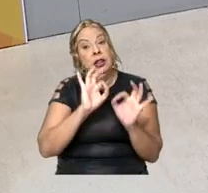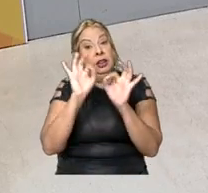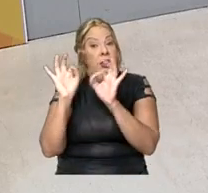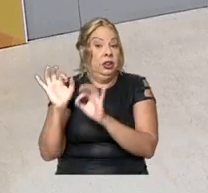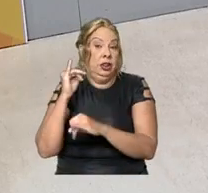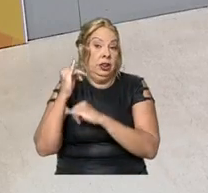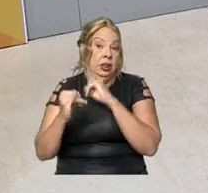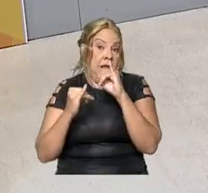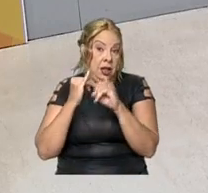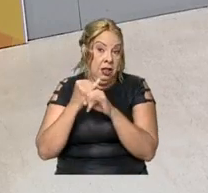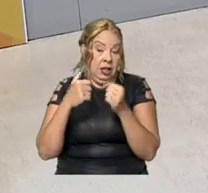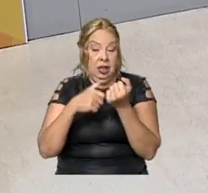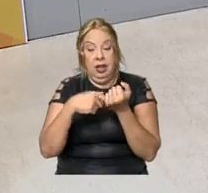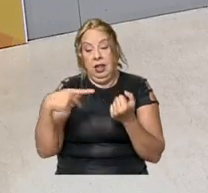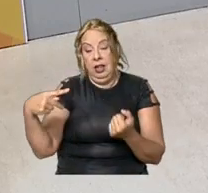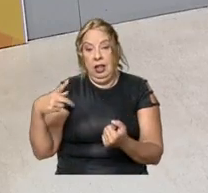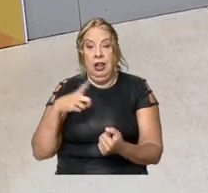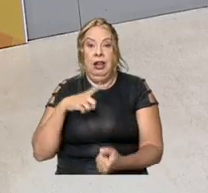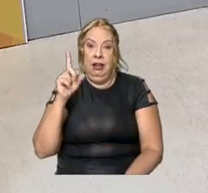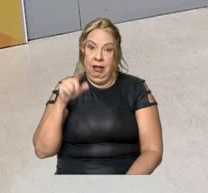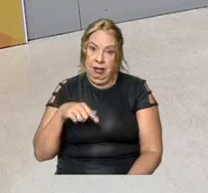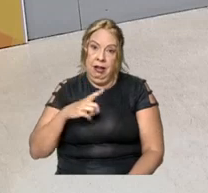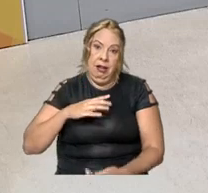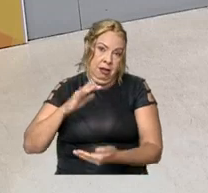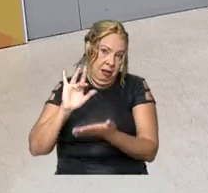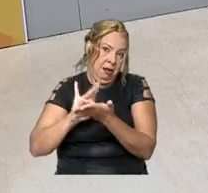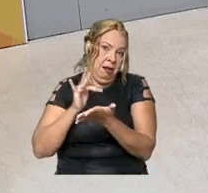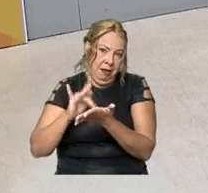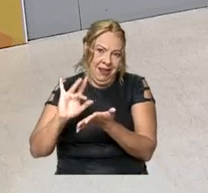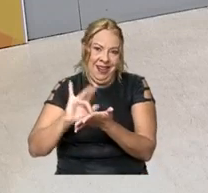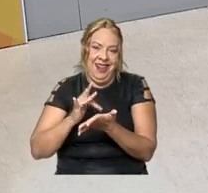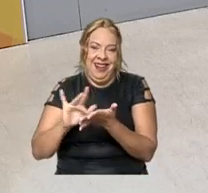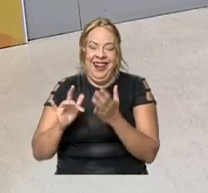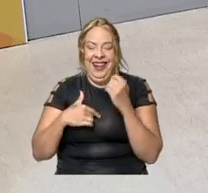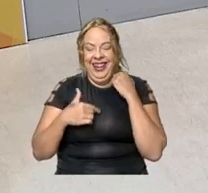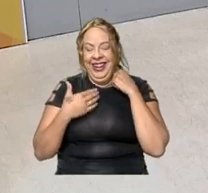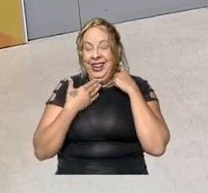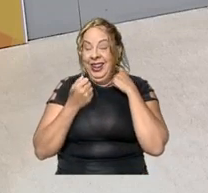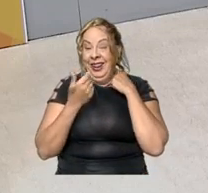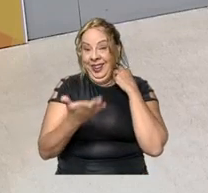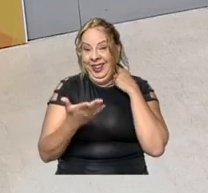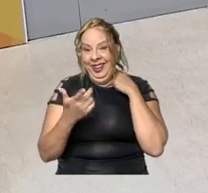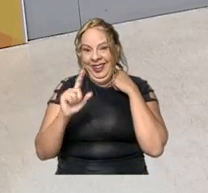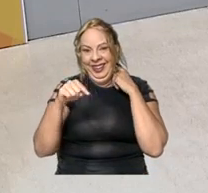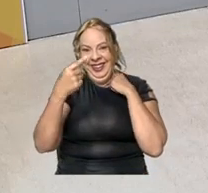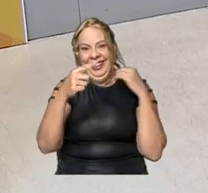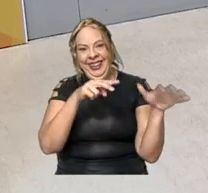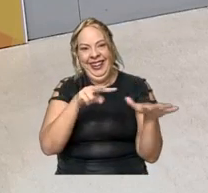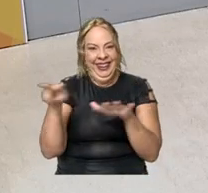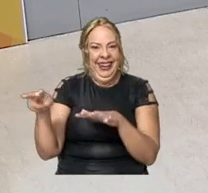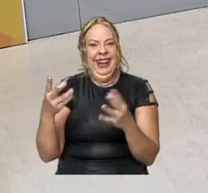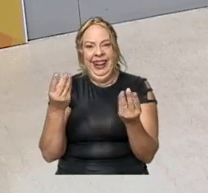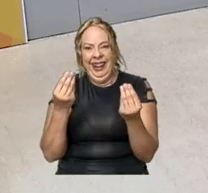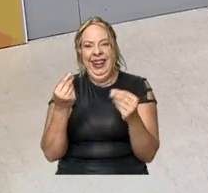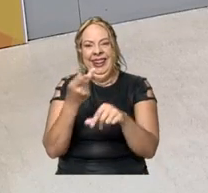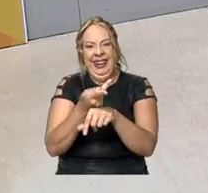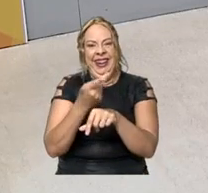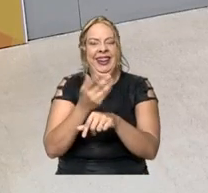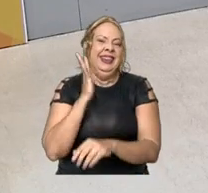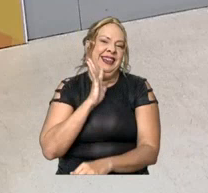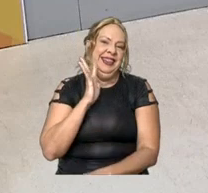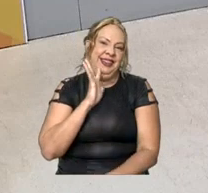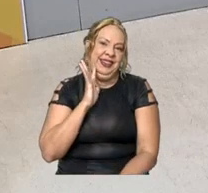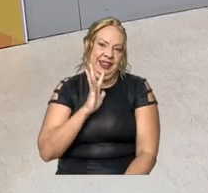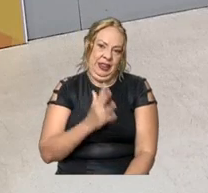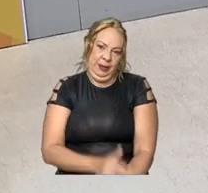internet. Menino, iPad aí pro papai, pra mamãe adquirir, que na próxima semana também tem muita premiação. Se